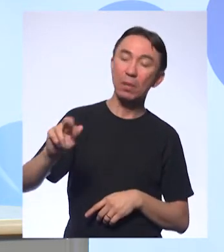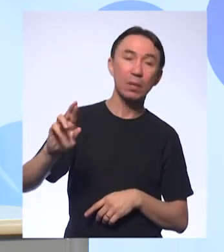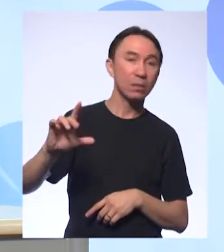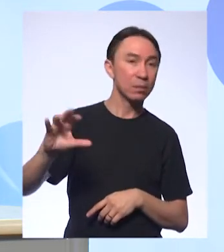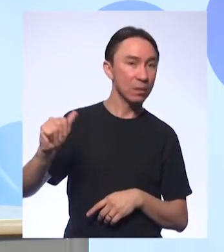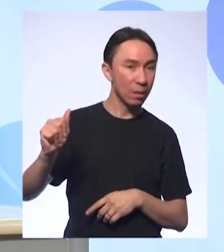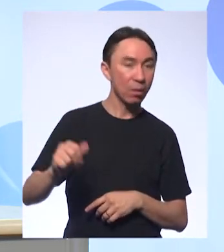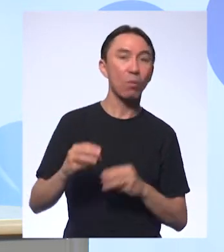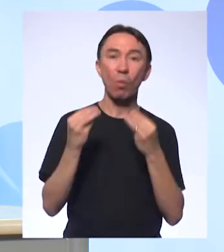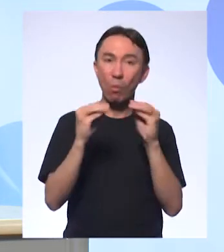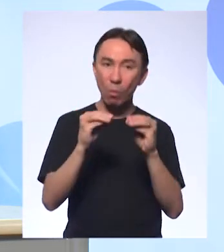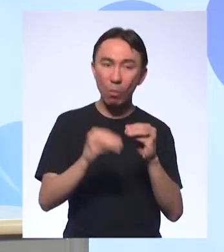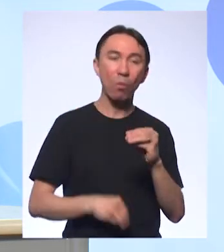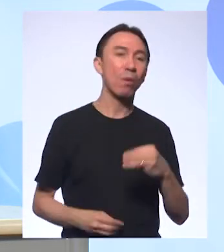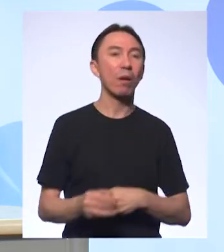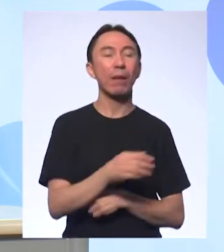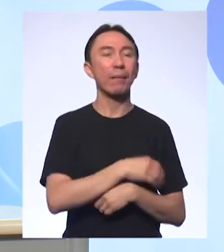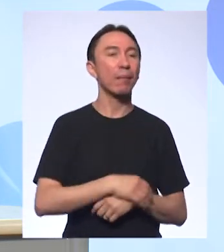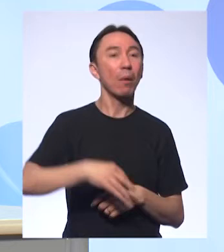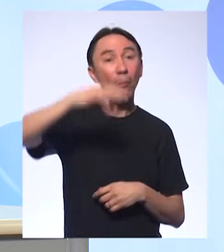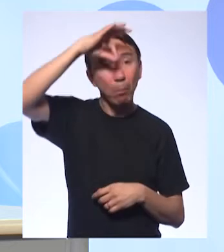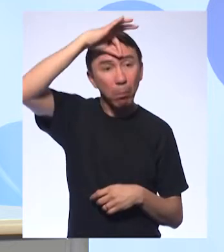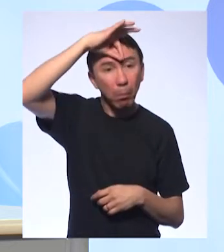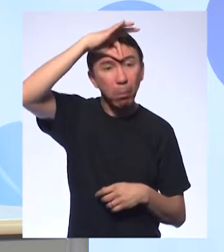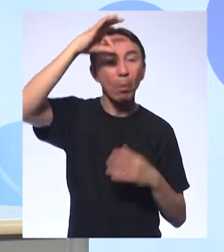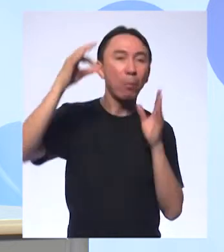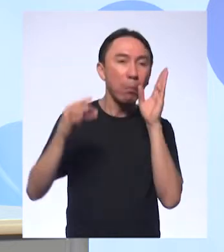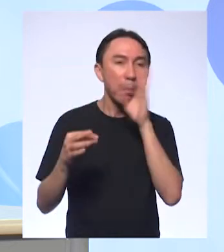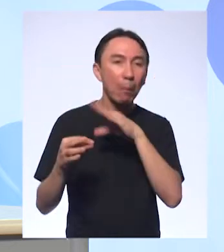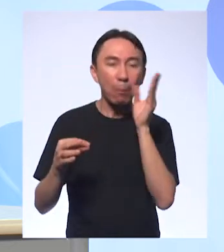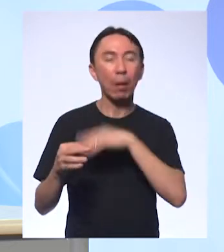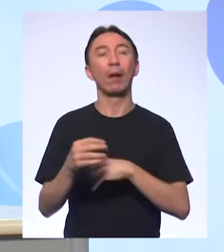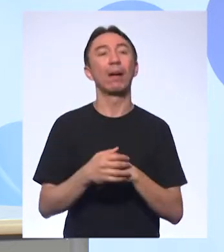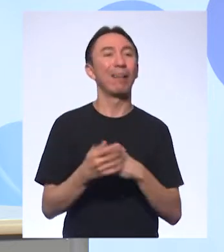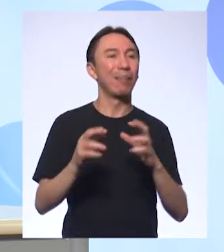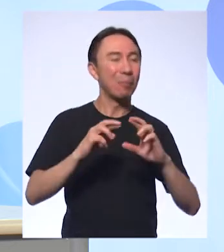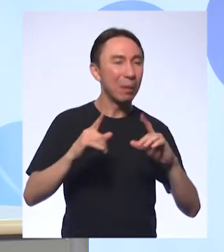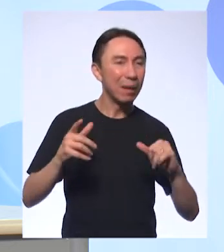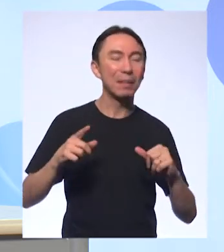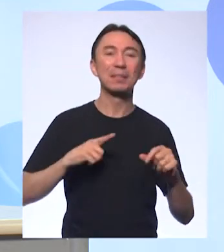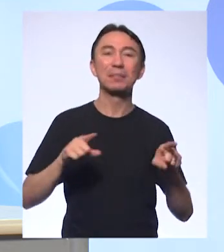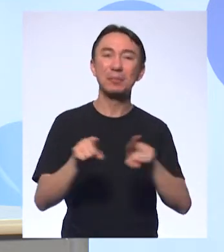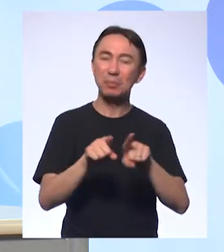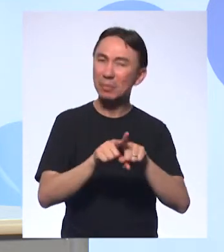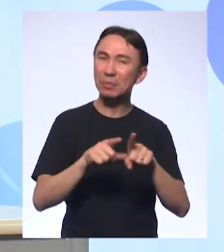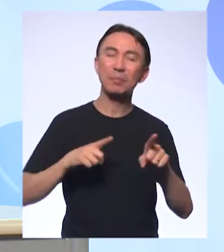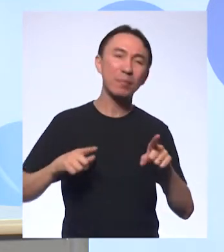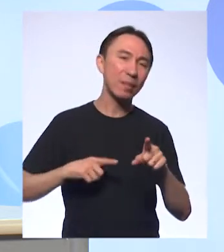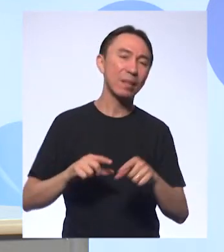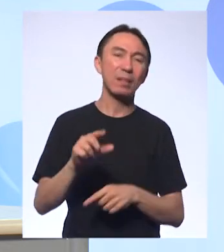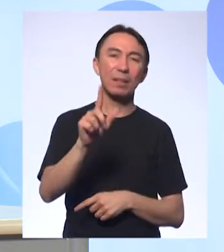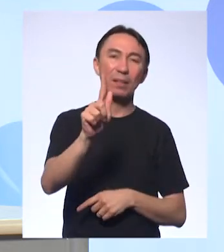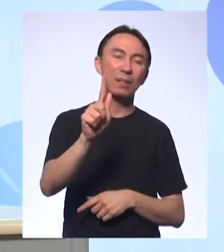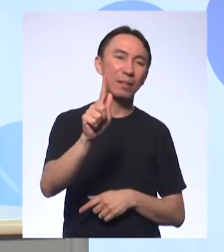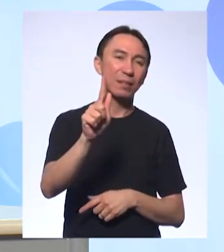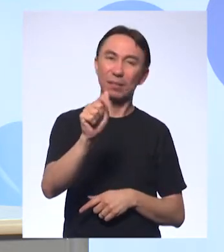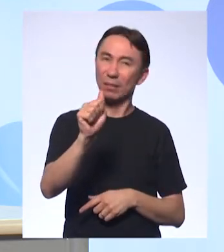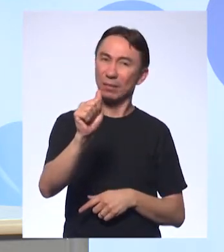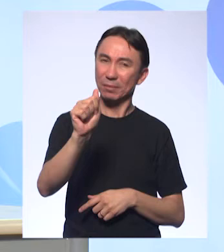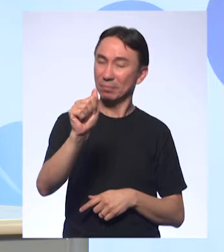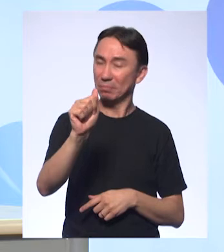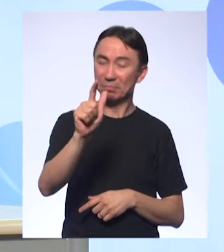sífilis, AIDS, hepatite, herpes genital, tem candidíase, tricomoníase, também do